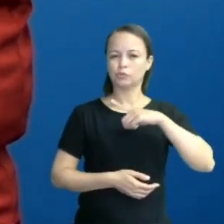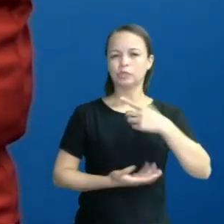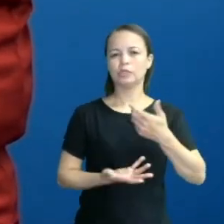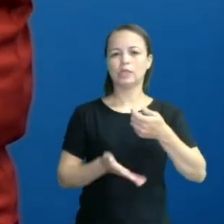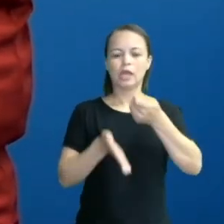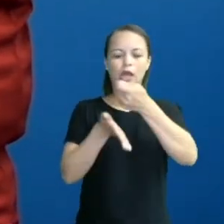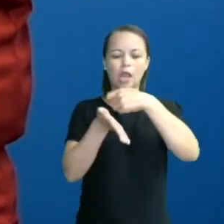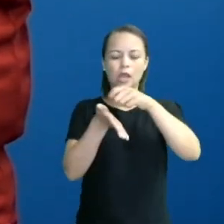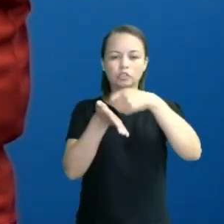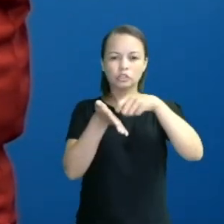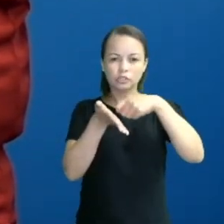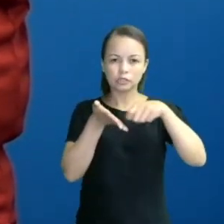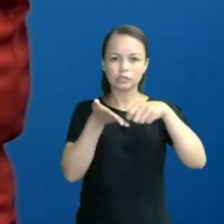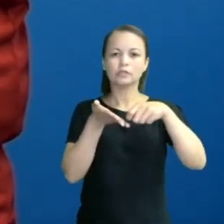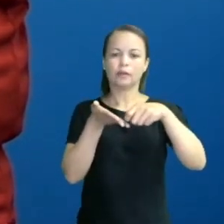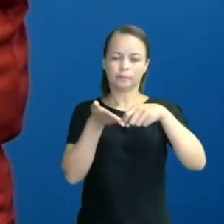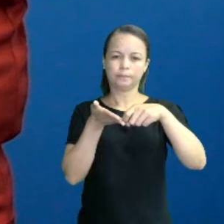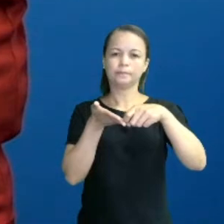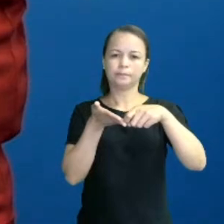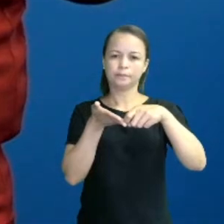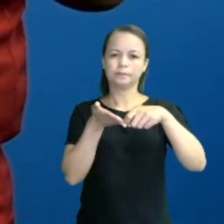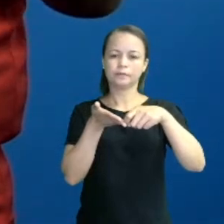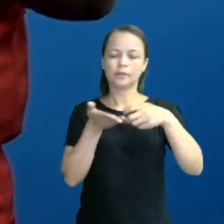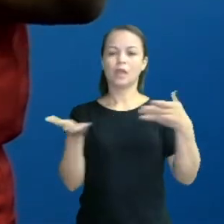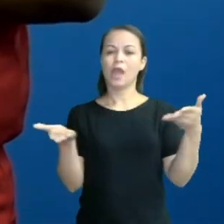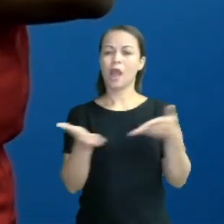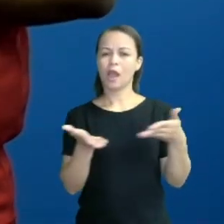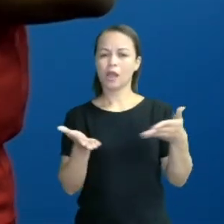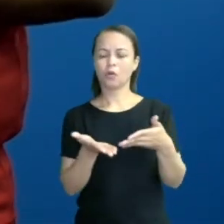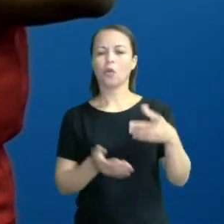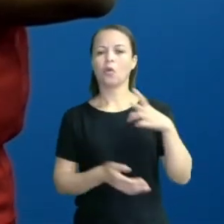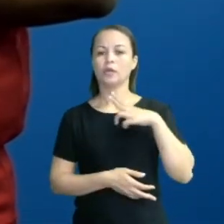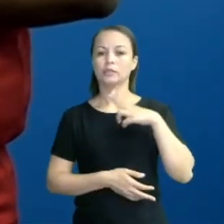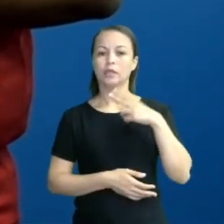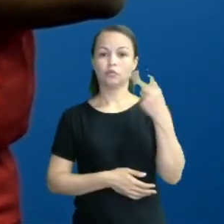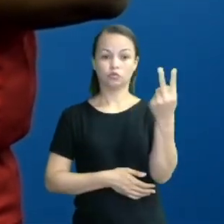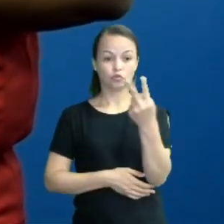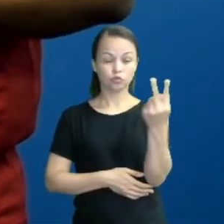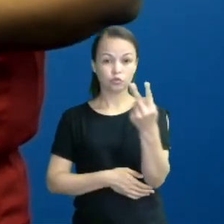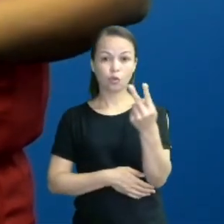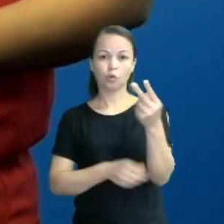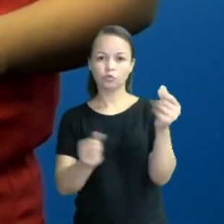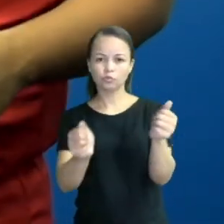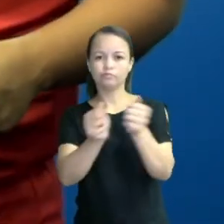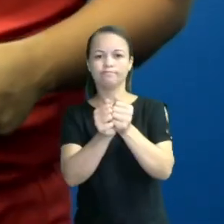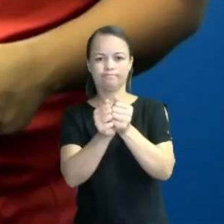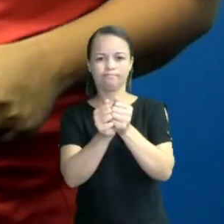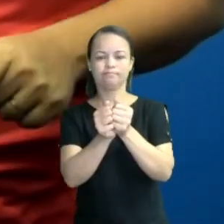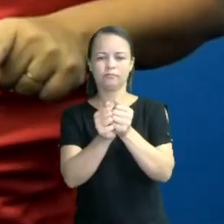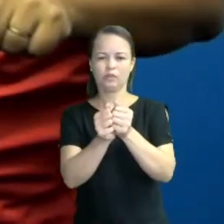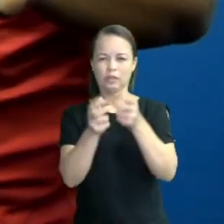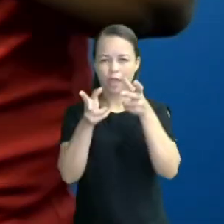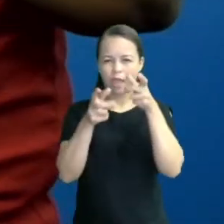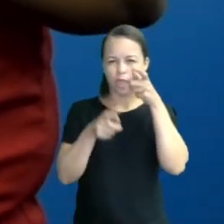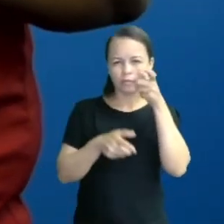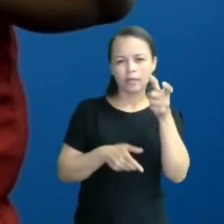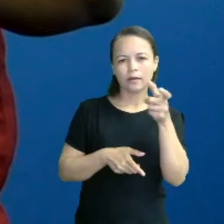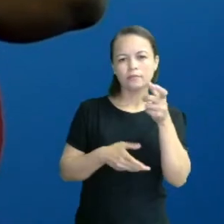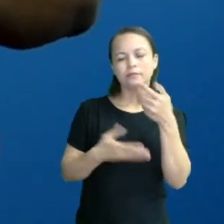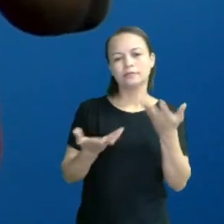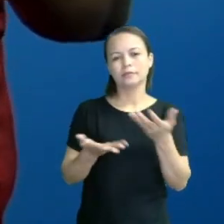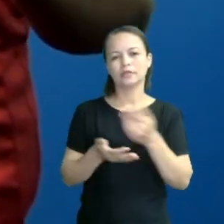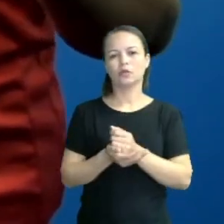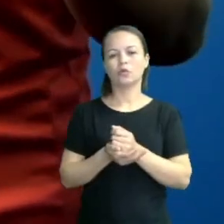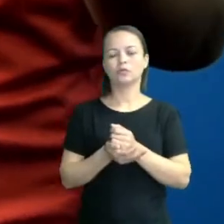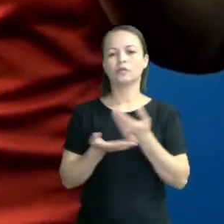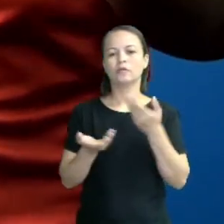tinha a escrita, né? E agora os dois. Veja só que interessante. Quando acontece esse